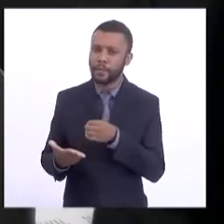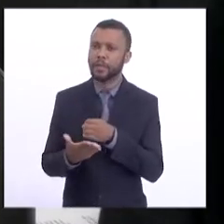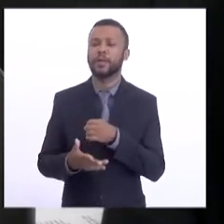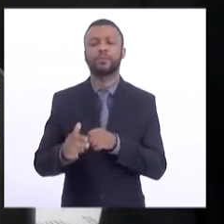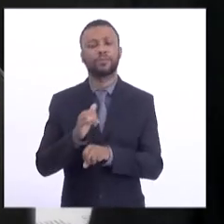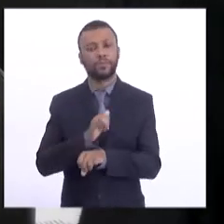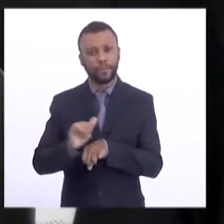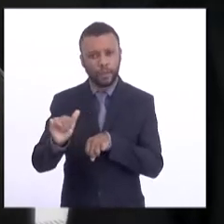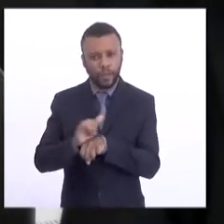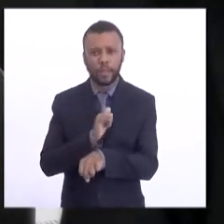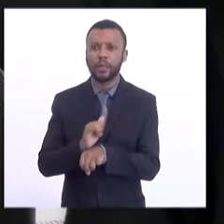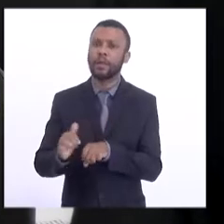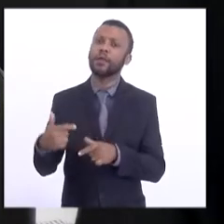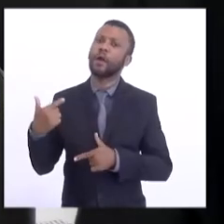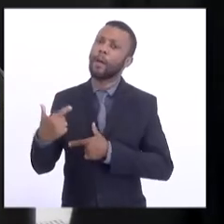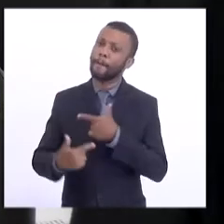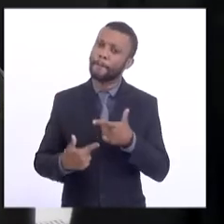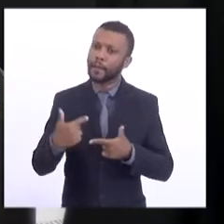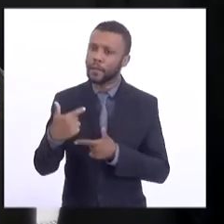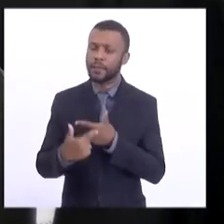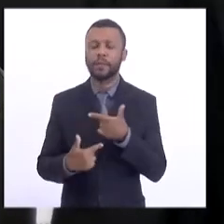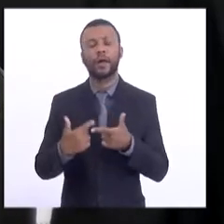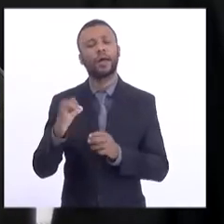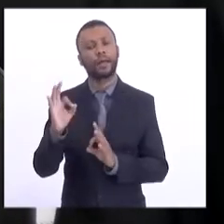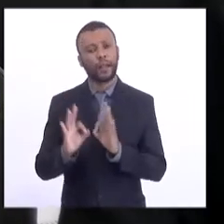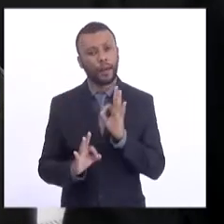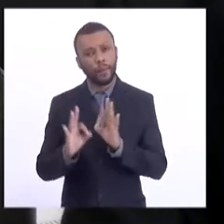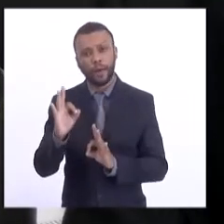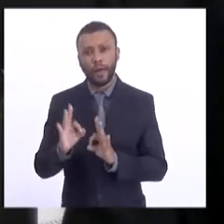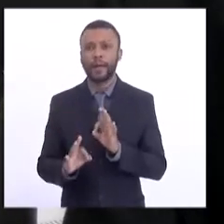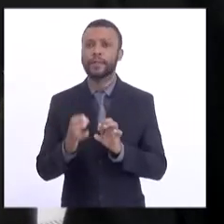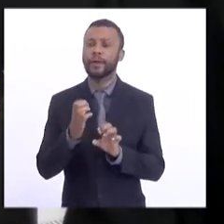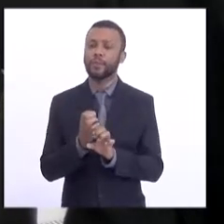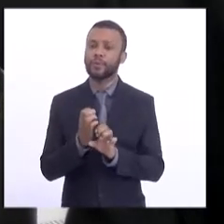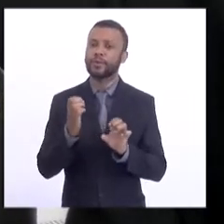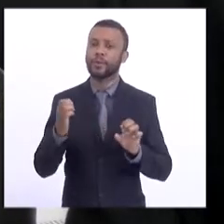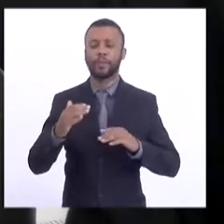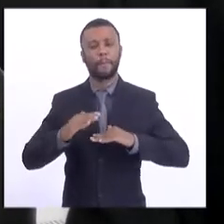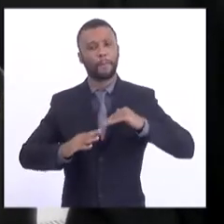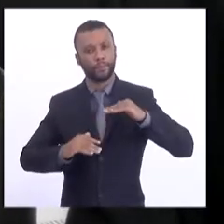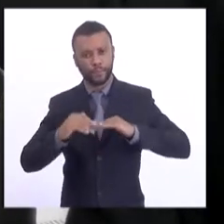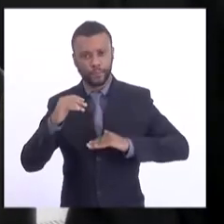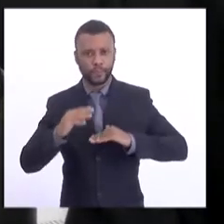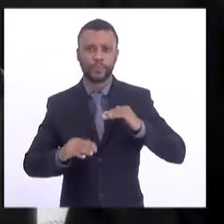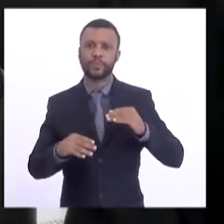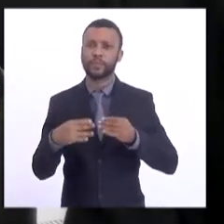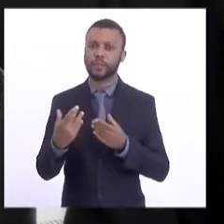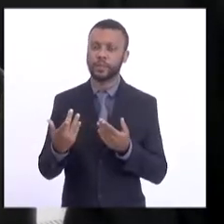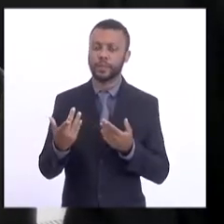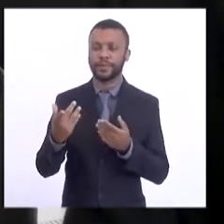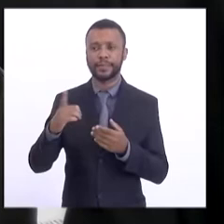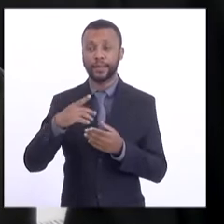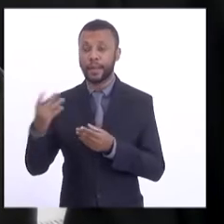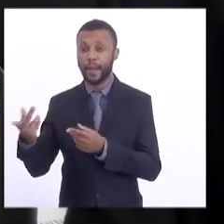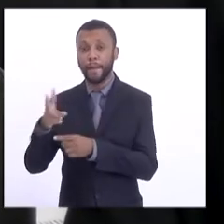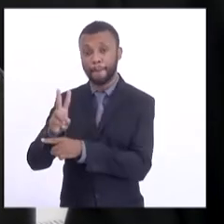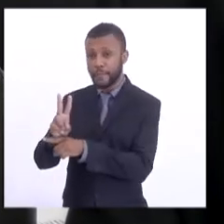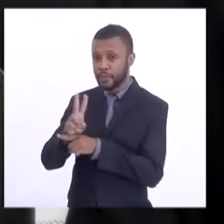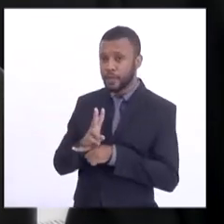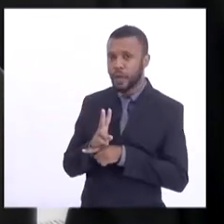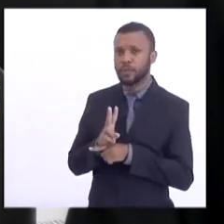de operacional montada por Engenheiros cedidos ao nosso quadro